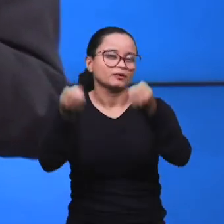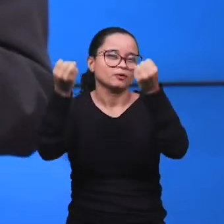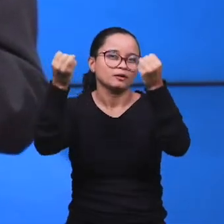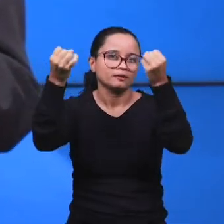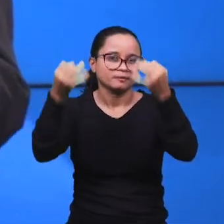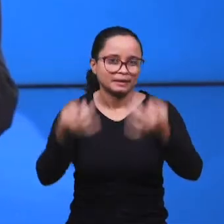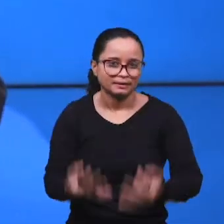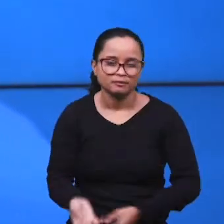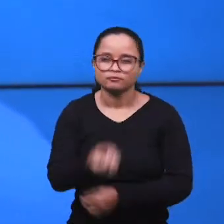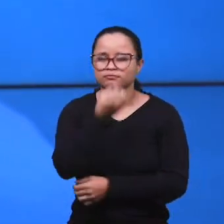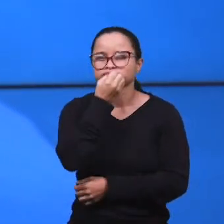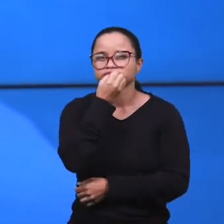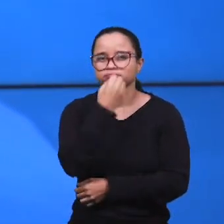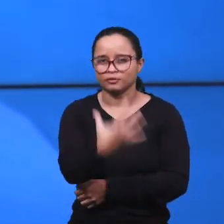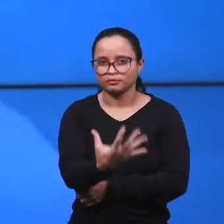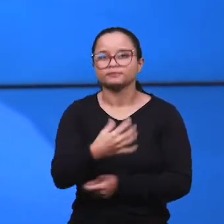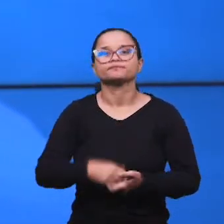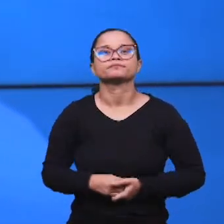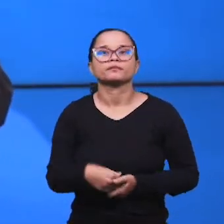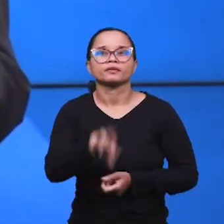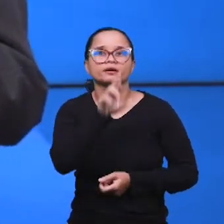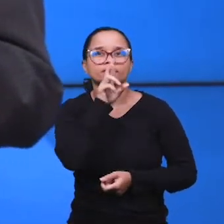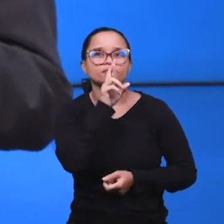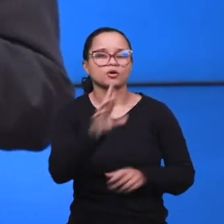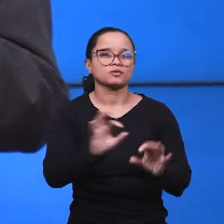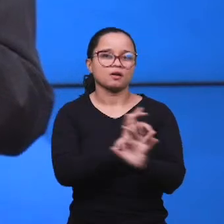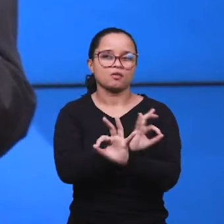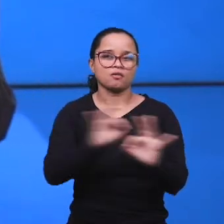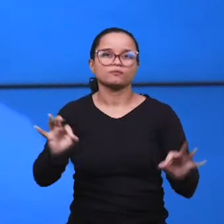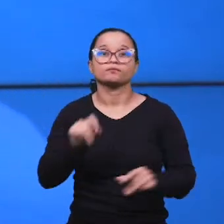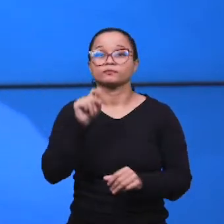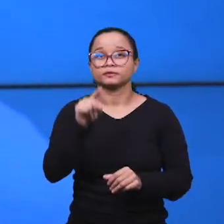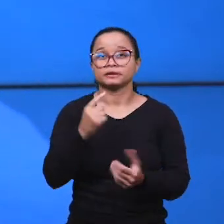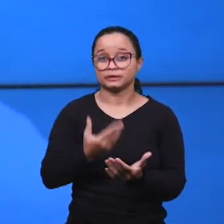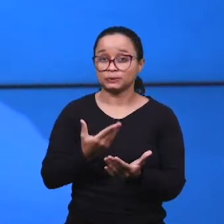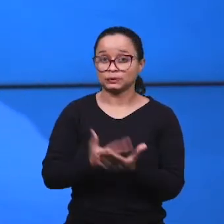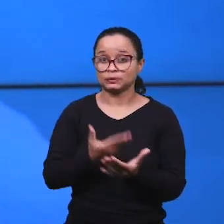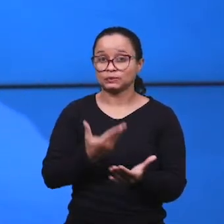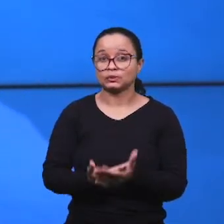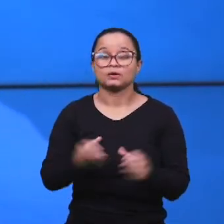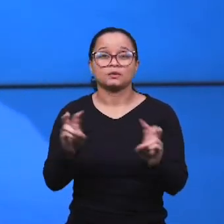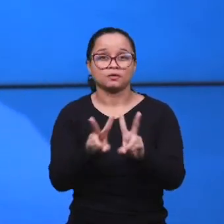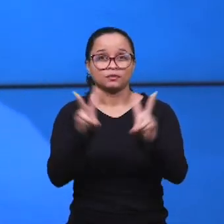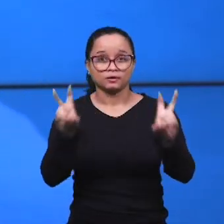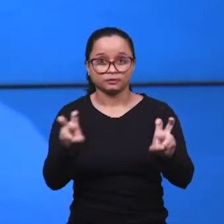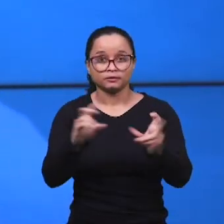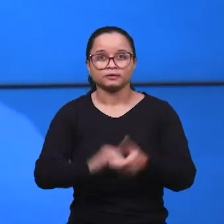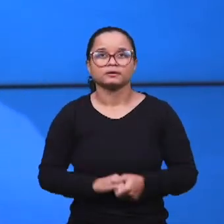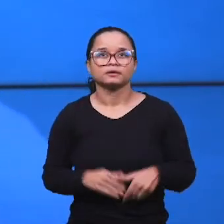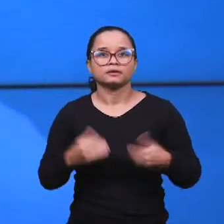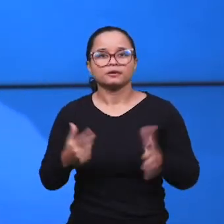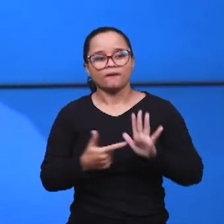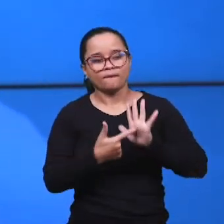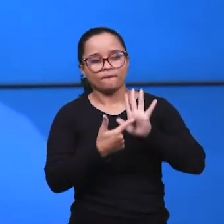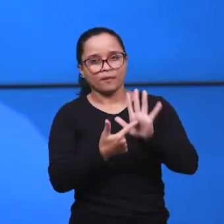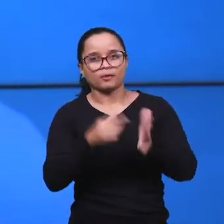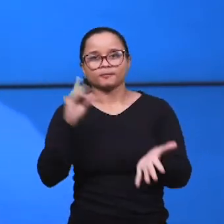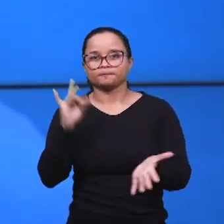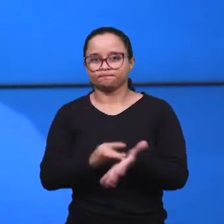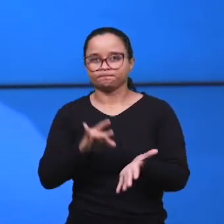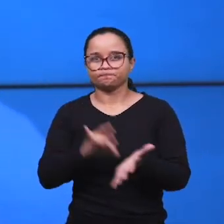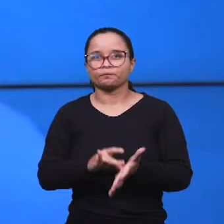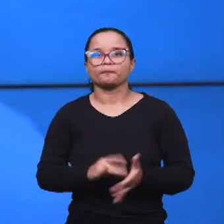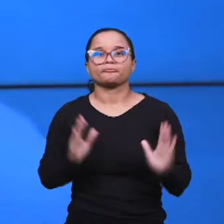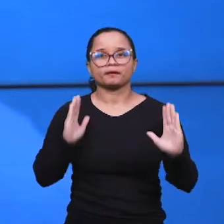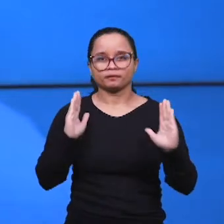explicação muito bem colocada, uma resposta muito bem dada. Você realmente estudou bem o assunto e isso mostra realmente sobre